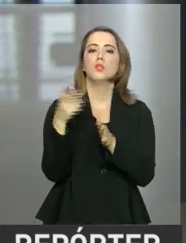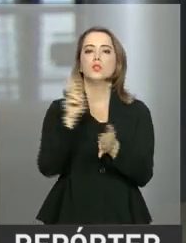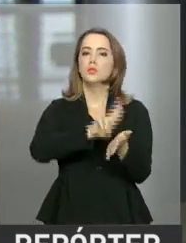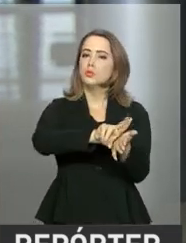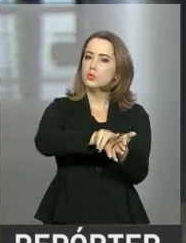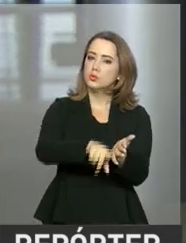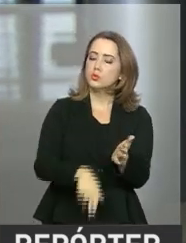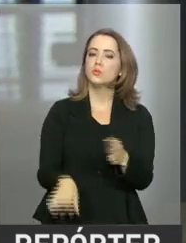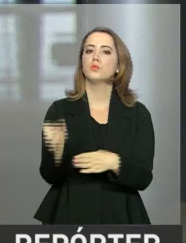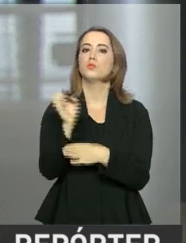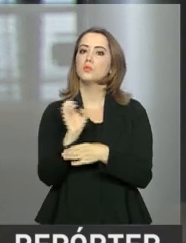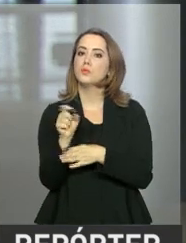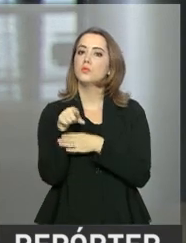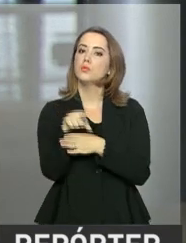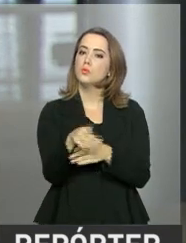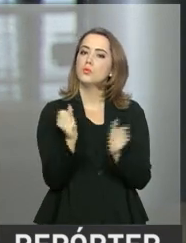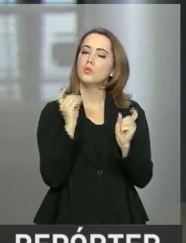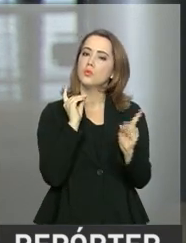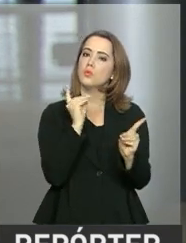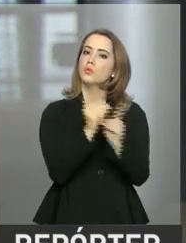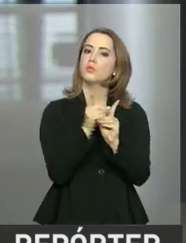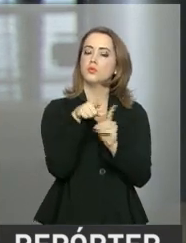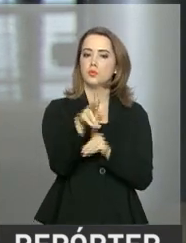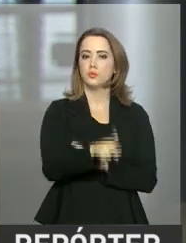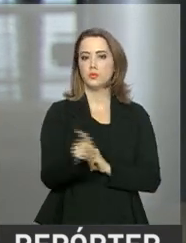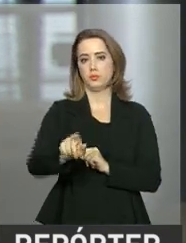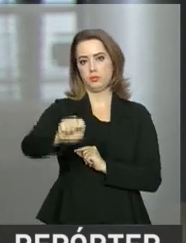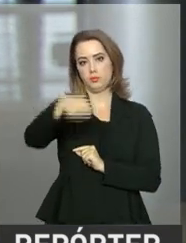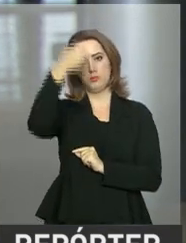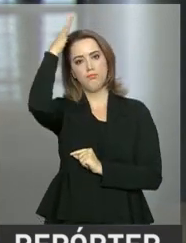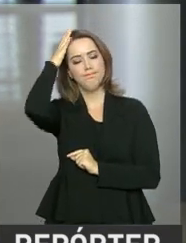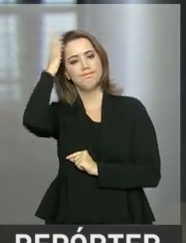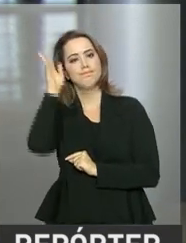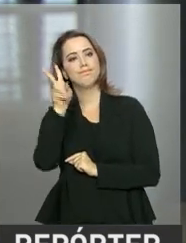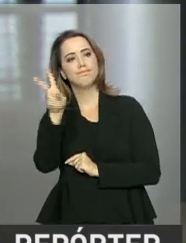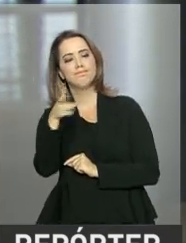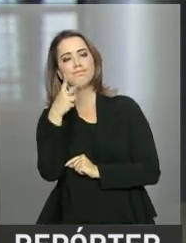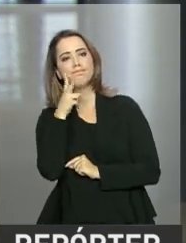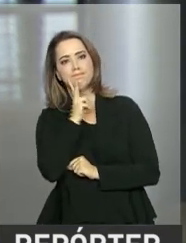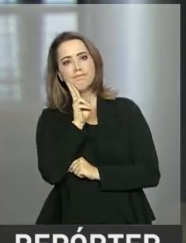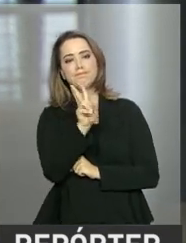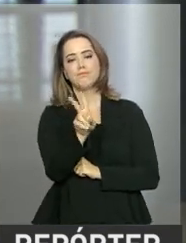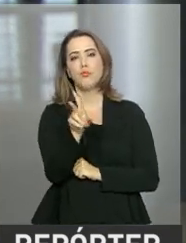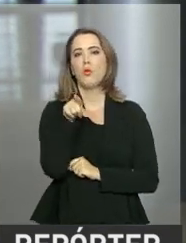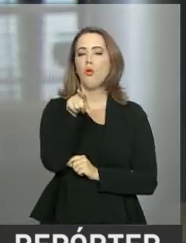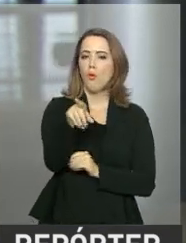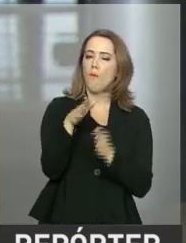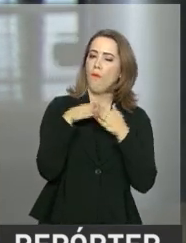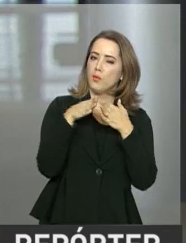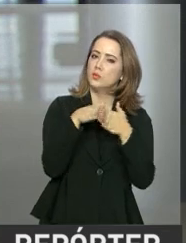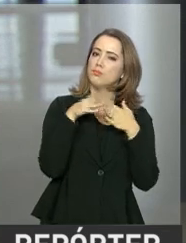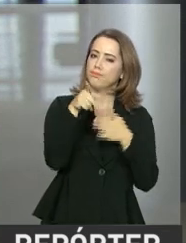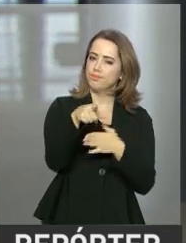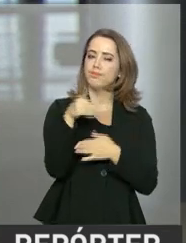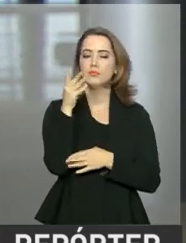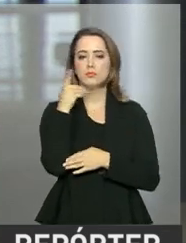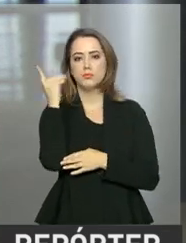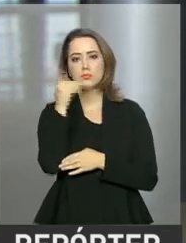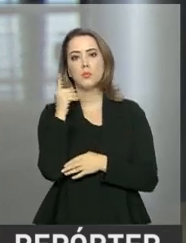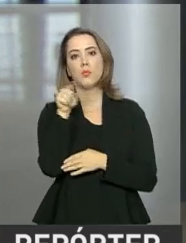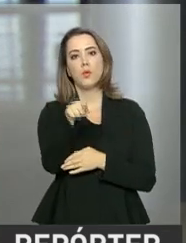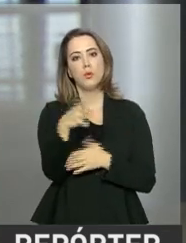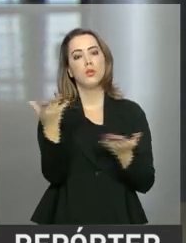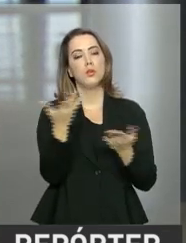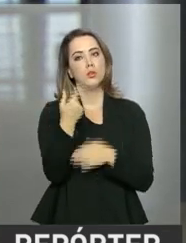e do Acre. Nestes encontros, o presidente em exercício ouve quais são as reivindicações desses parlamentares. No caso da